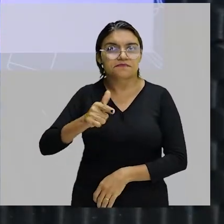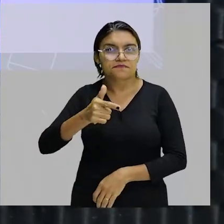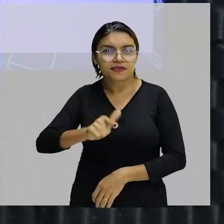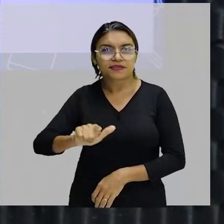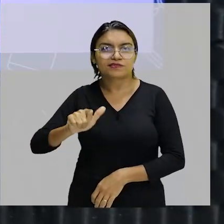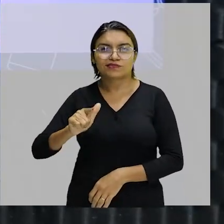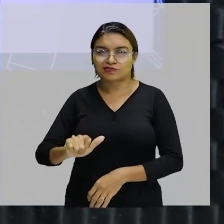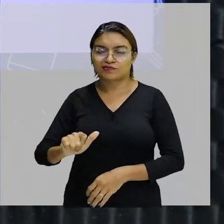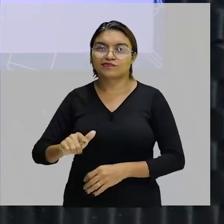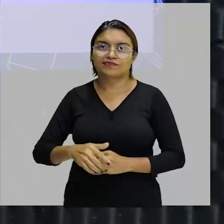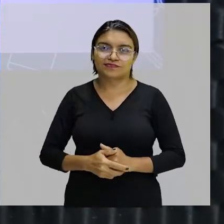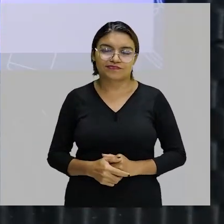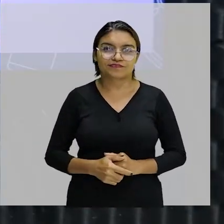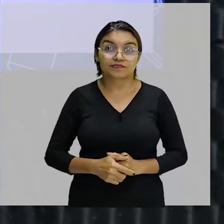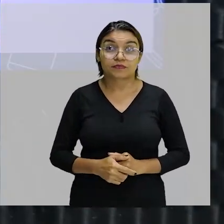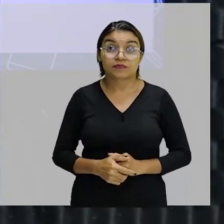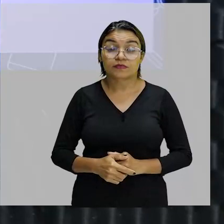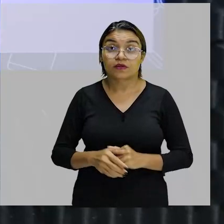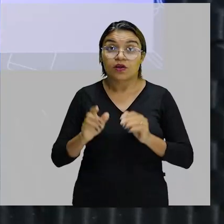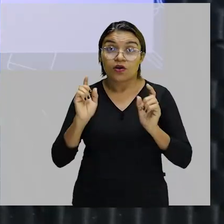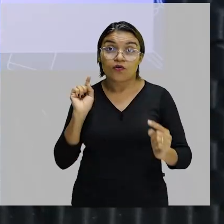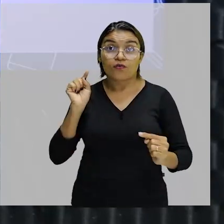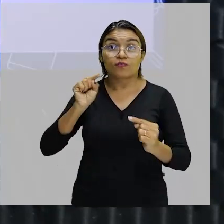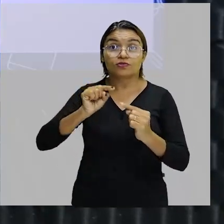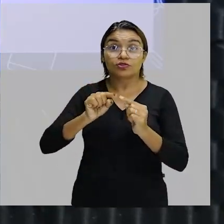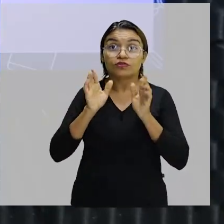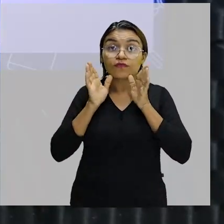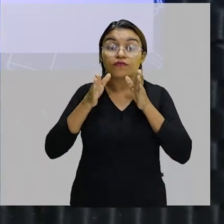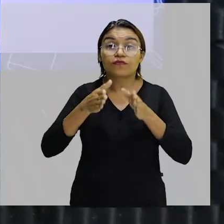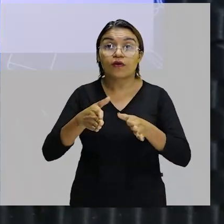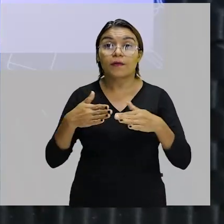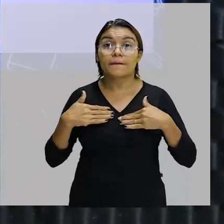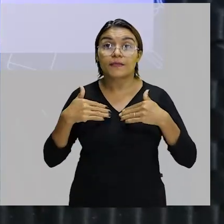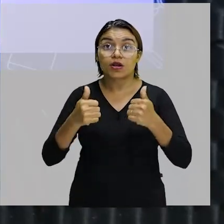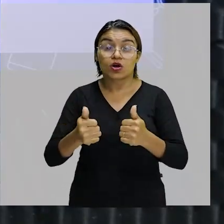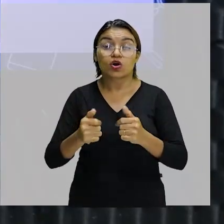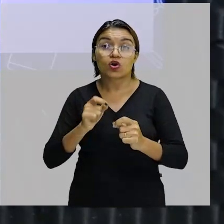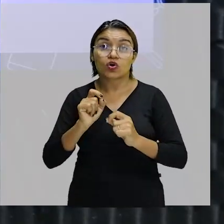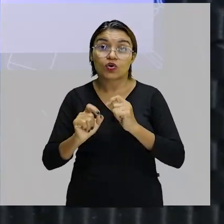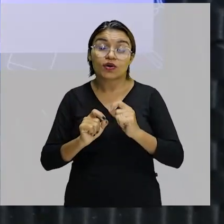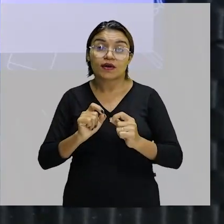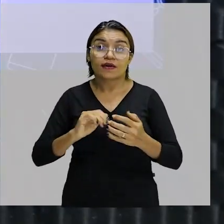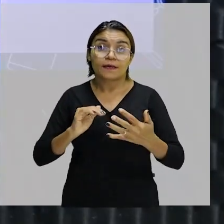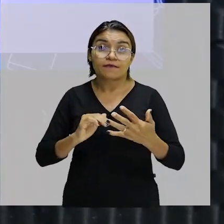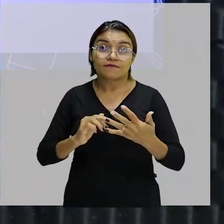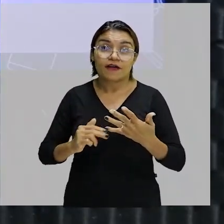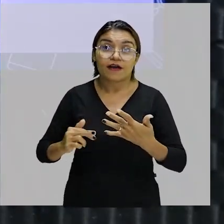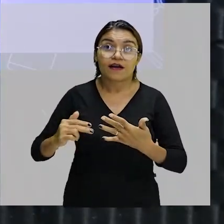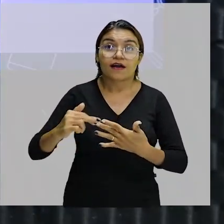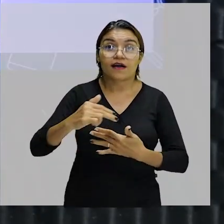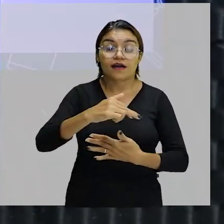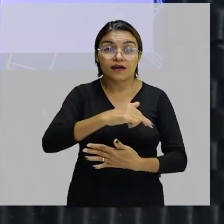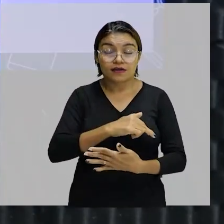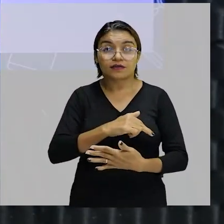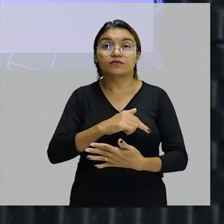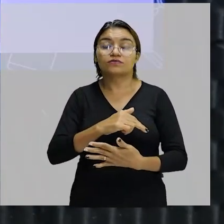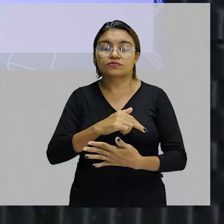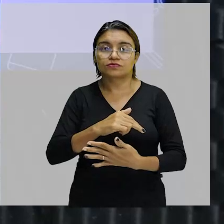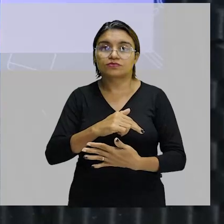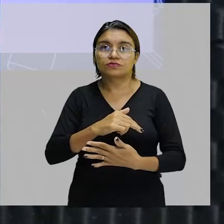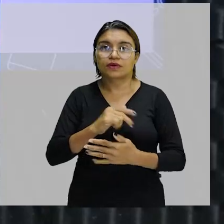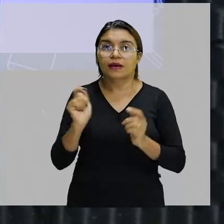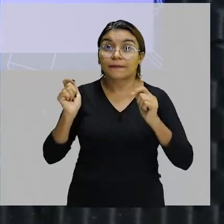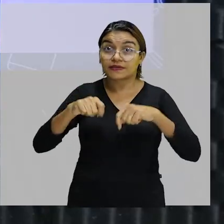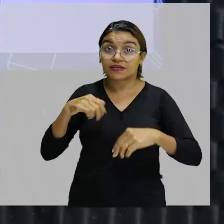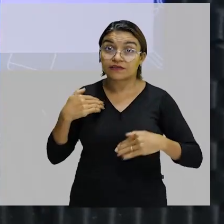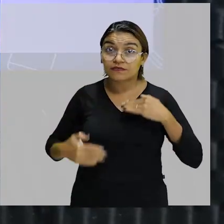repetitivo, que visa a melhoria de quê? Daqueles componentes da aptidão física, daquelas capacidades